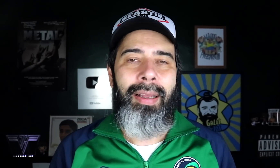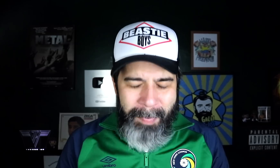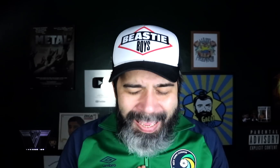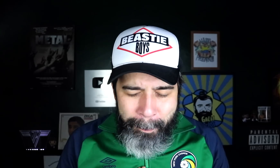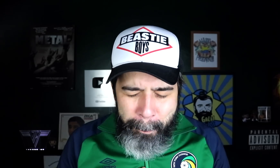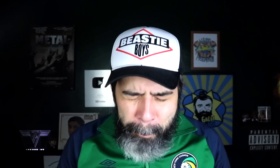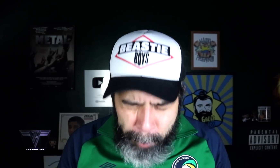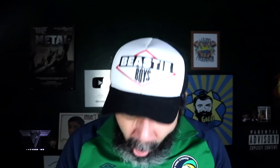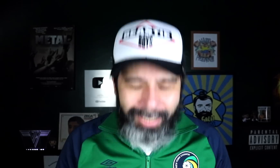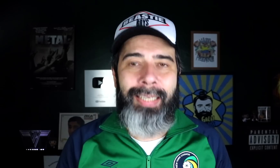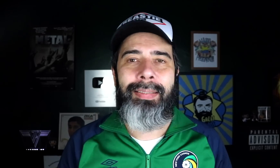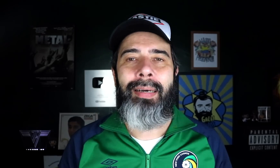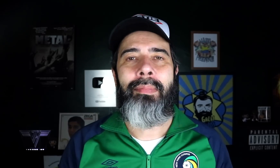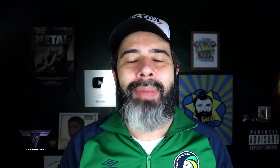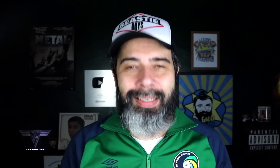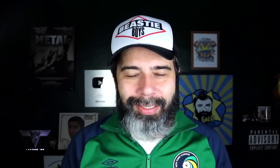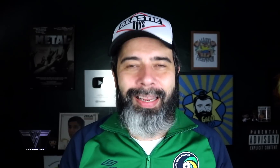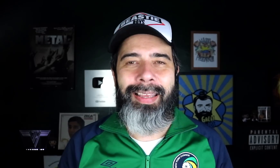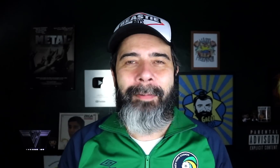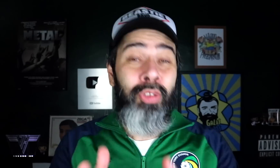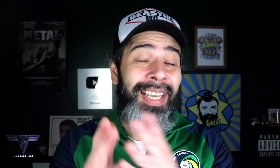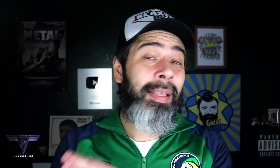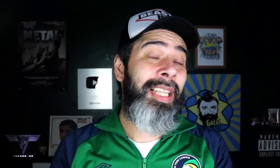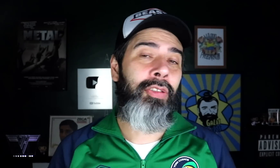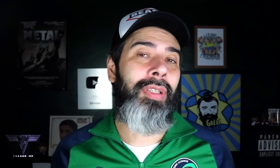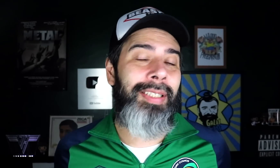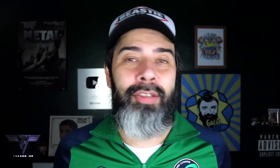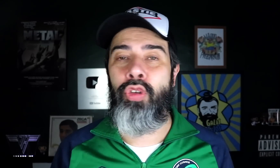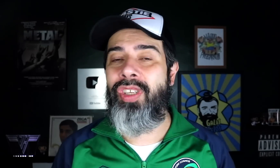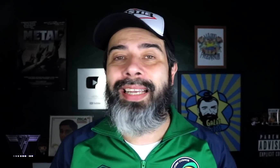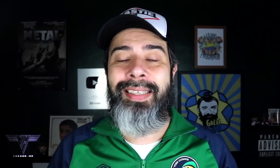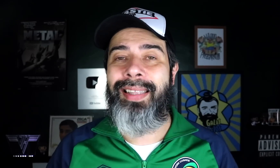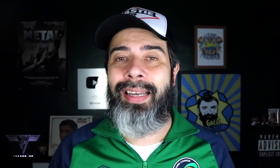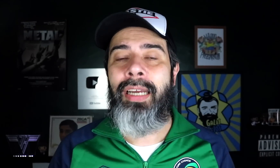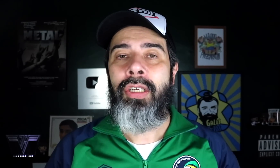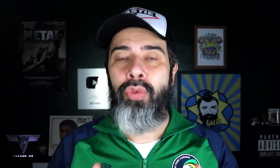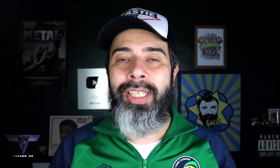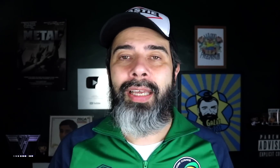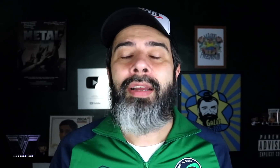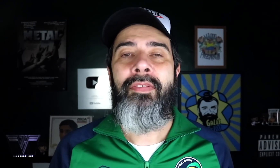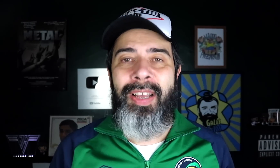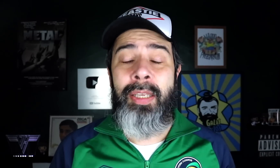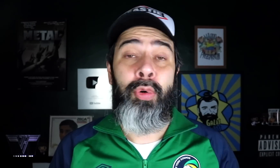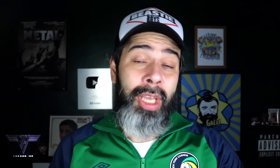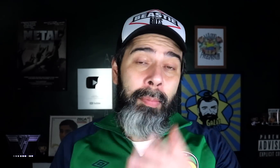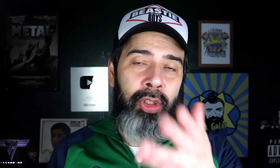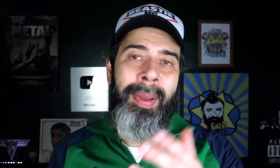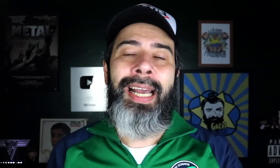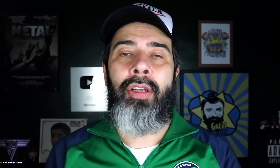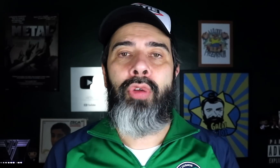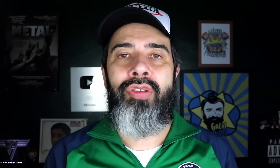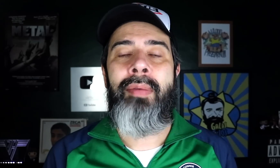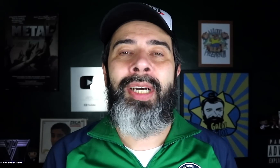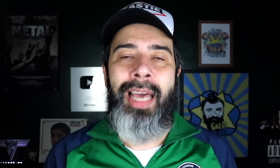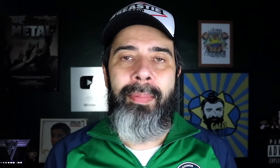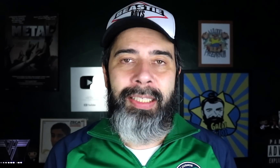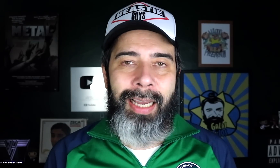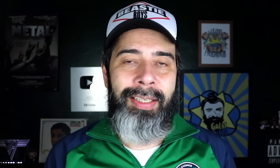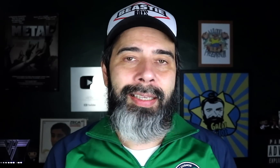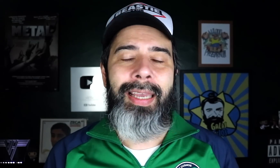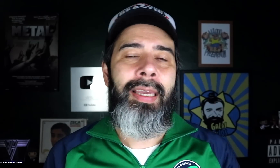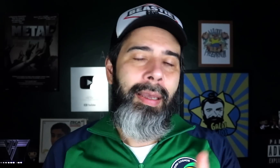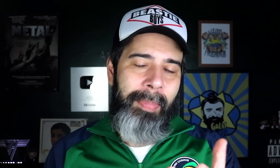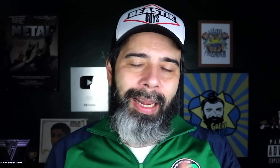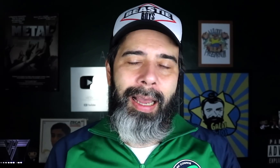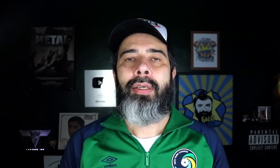extrema-direita hipócrita brasileira. Nos siga também nas outras redes sociais, Instagram, Twitter, Facebook. Muito obrigado a todos que me mandaram